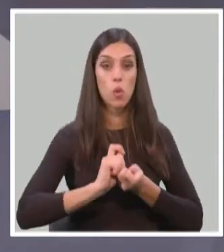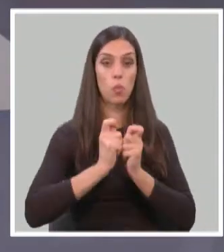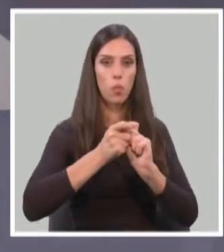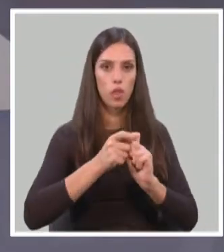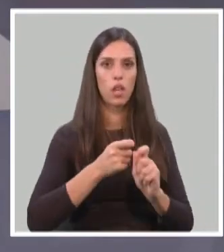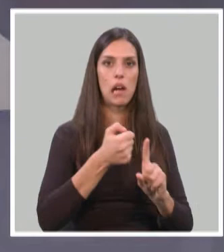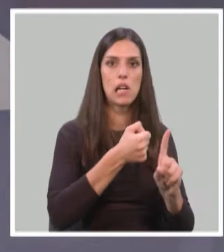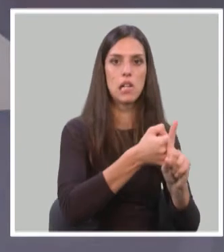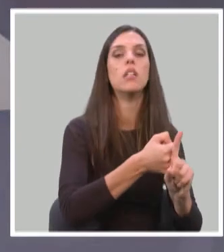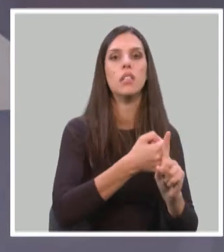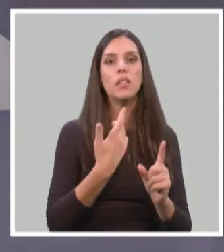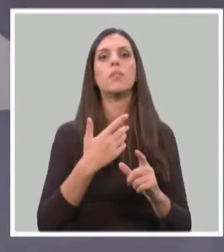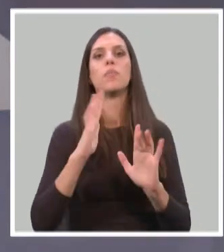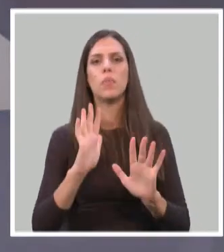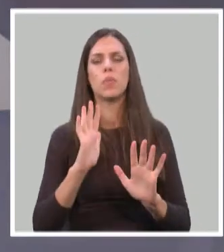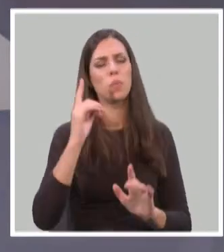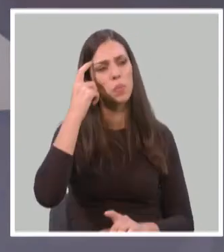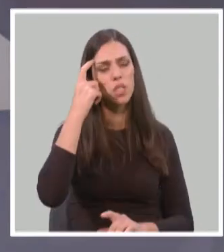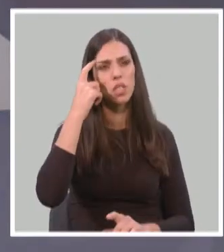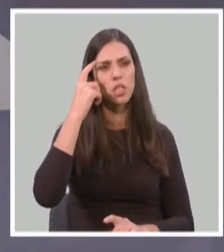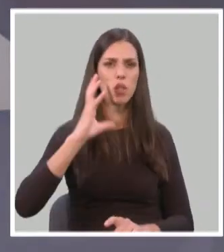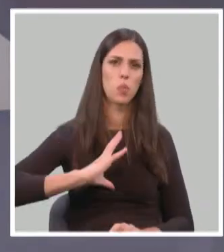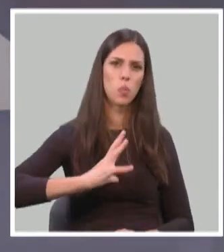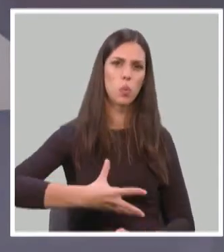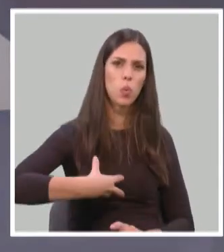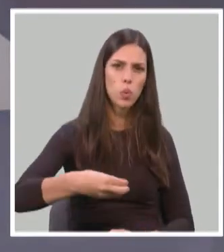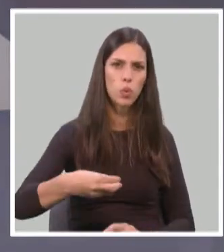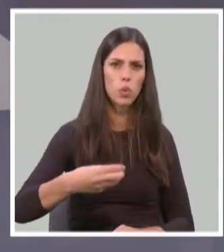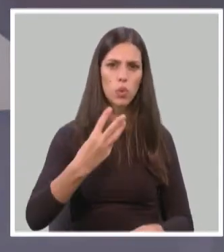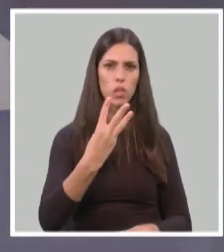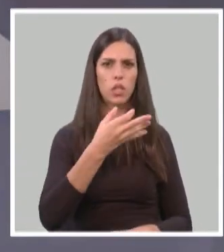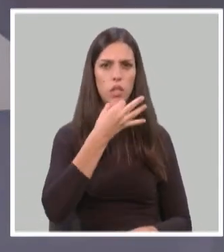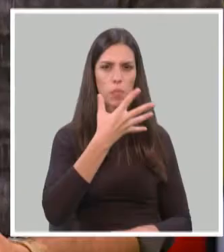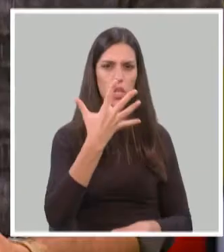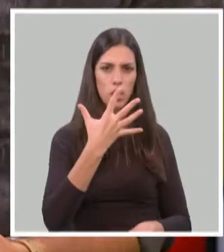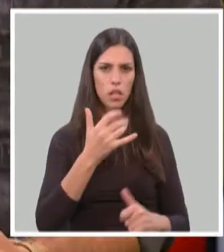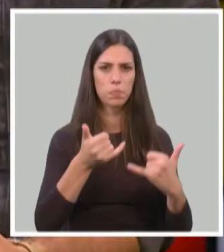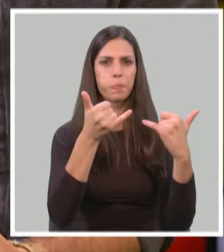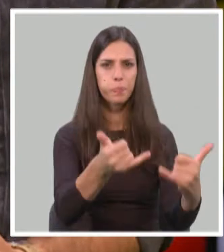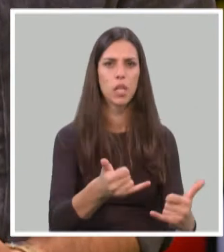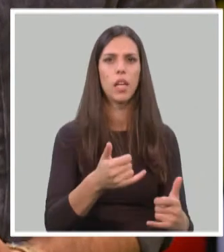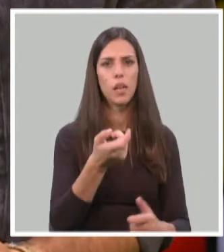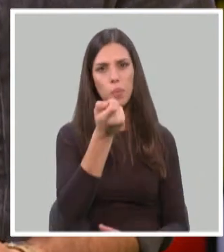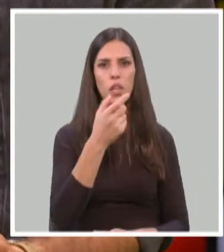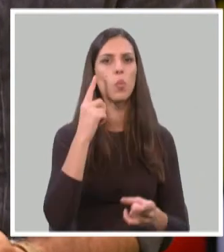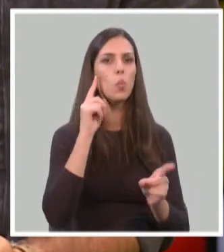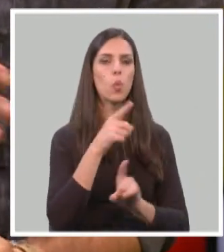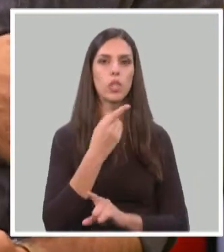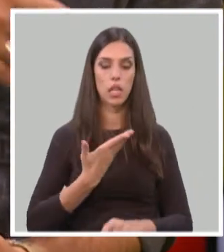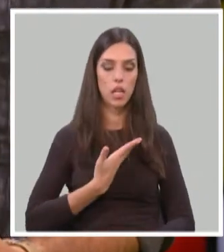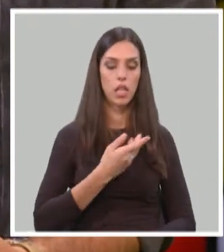então o Mudaremos o Mundo Depois das 3 da manhã é um bocadinho como aquela música dos de